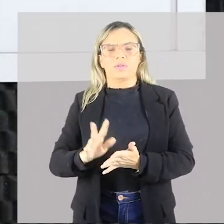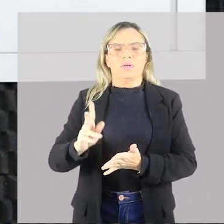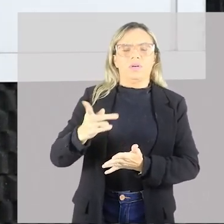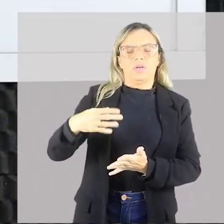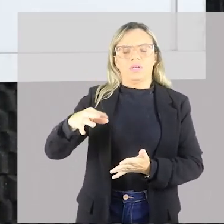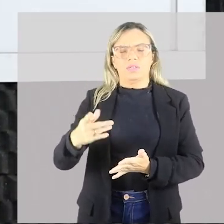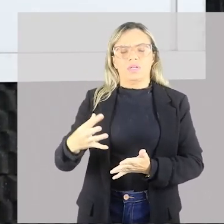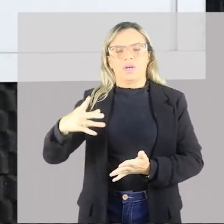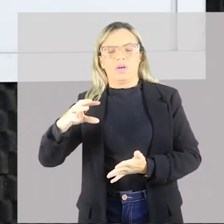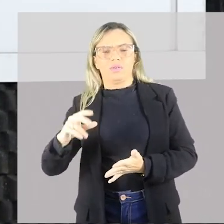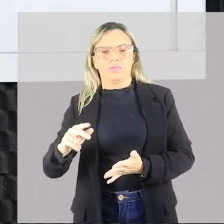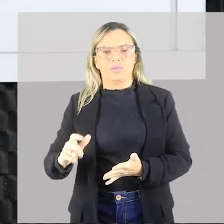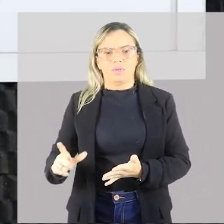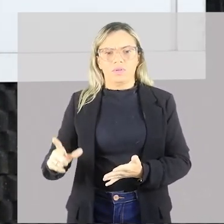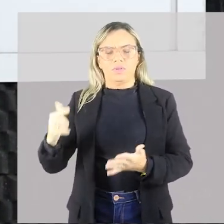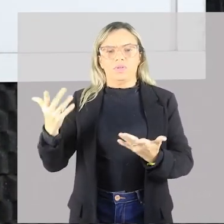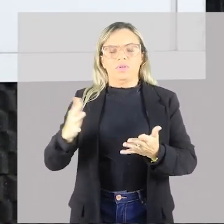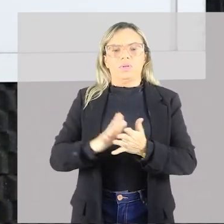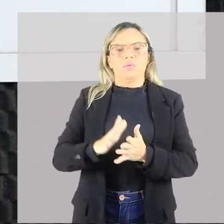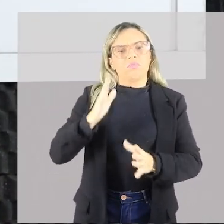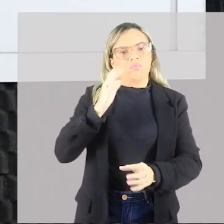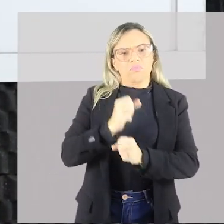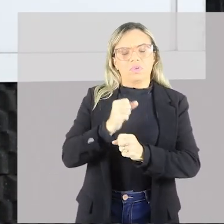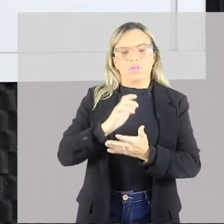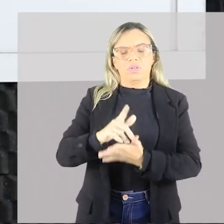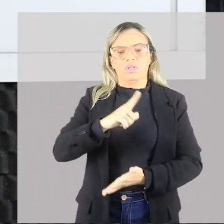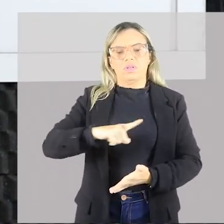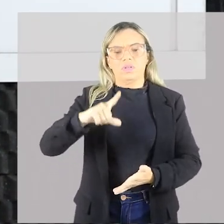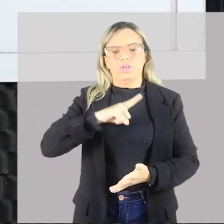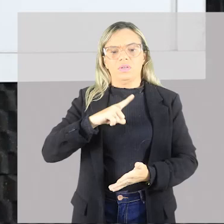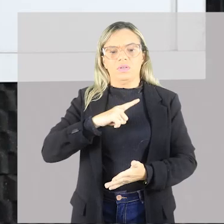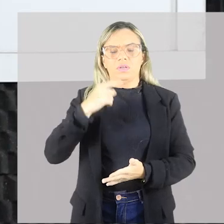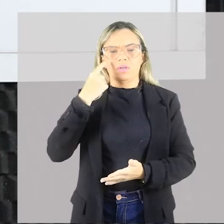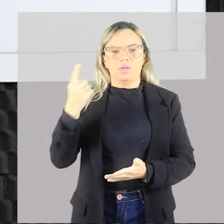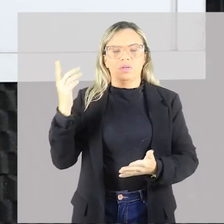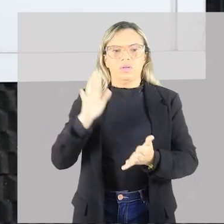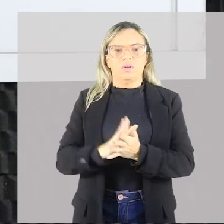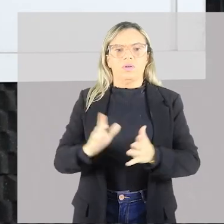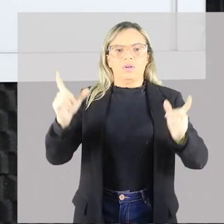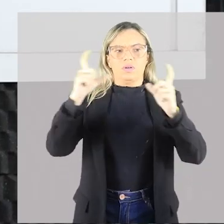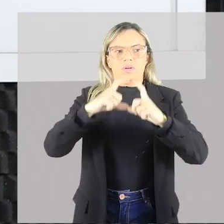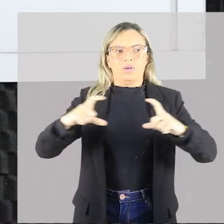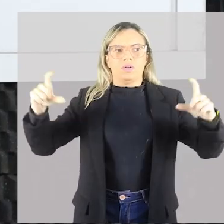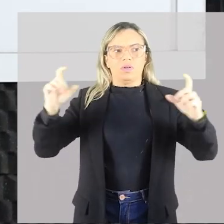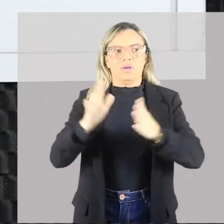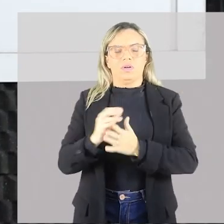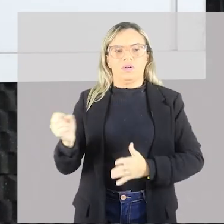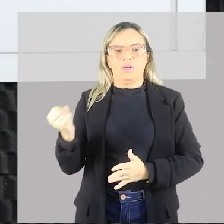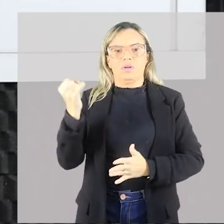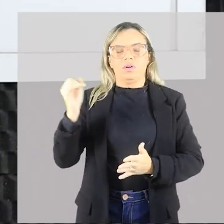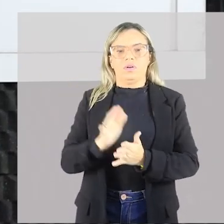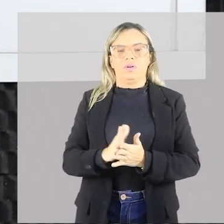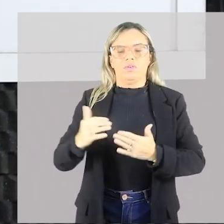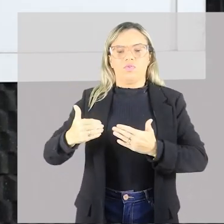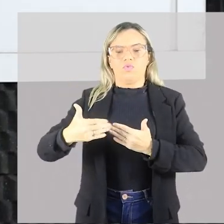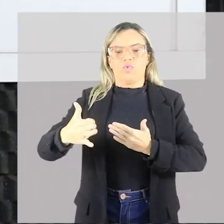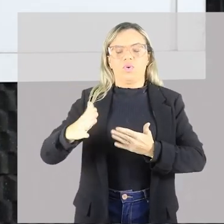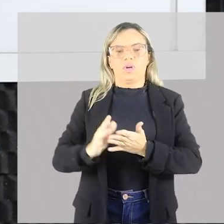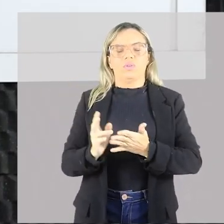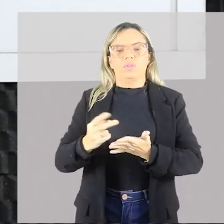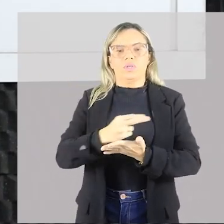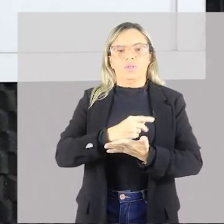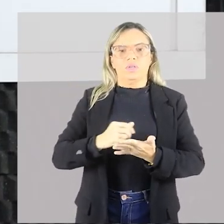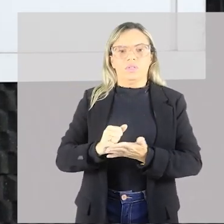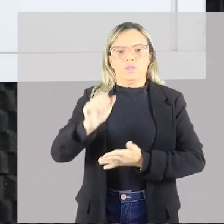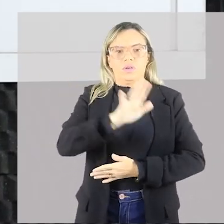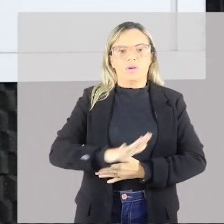calcular. Certo? E outra fórmula importante que cai nas questões é a questão da área externa.